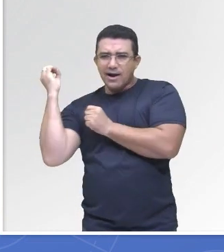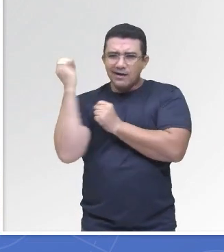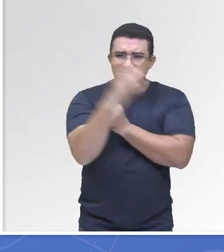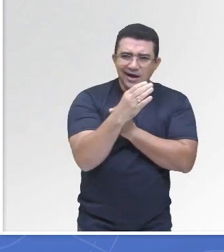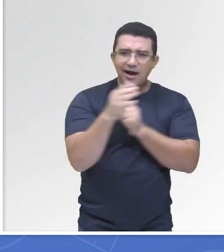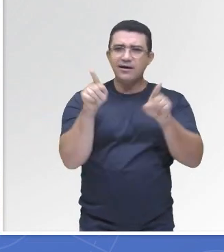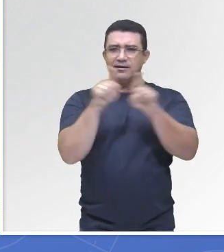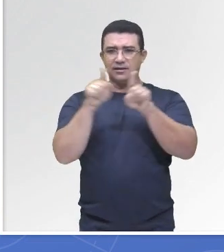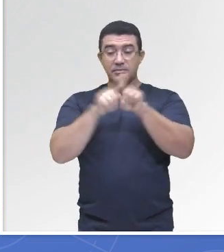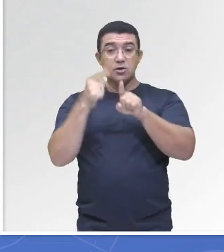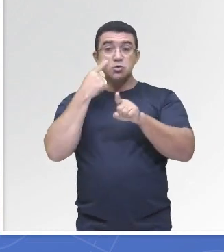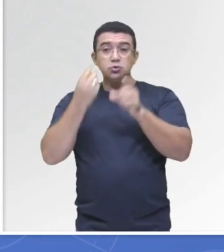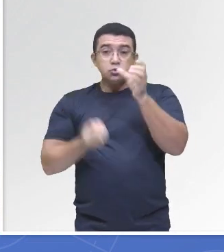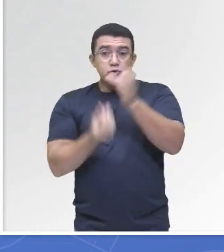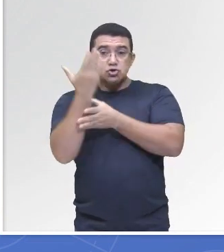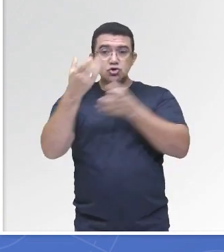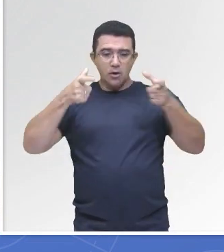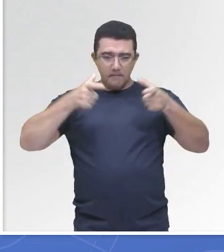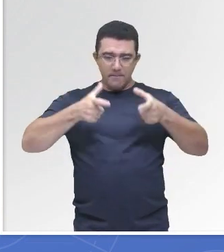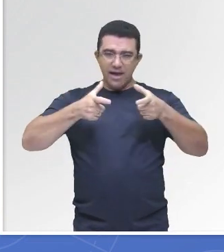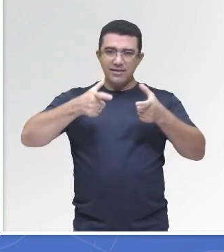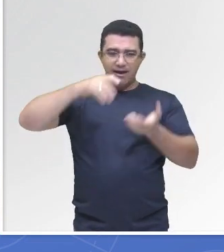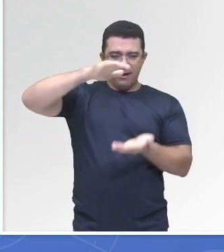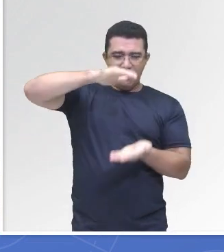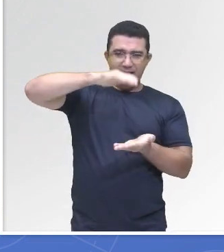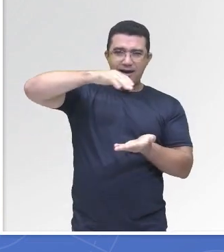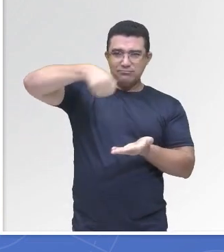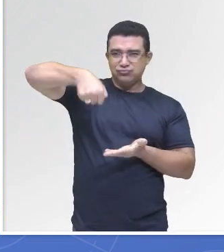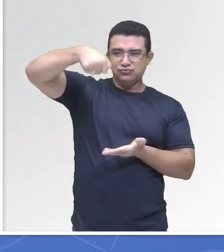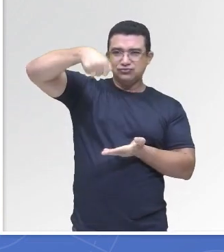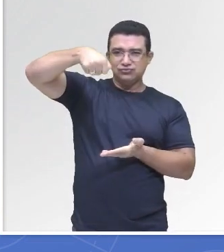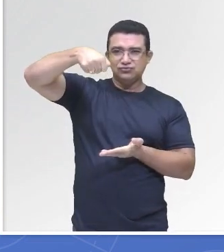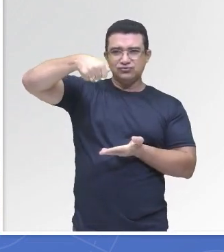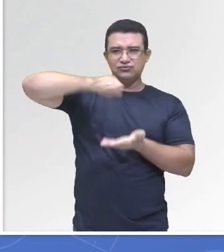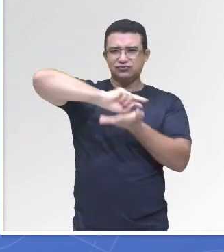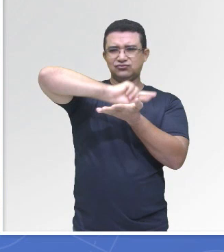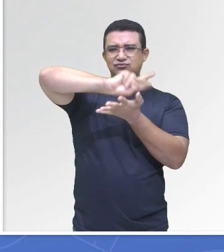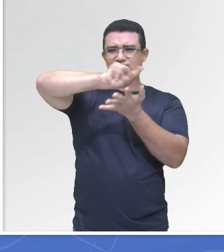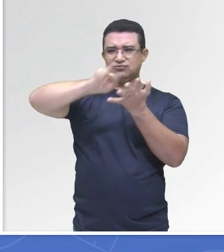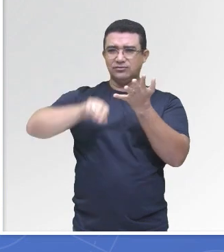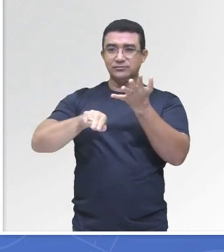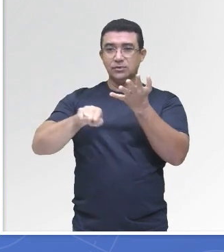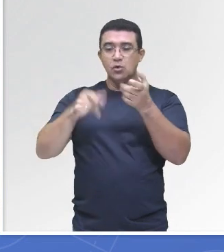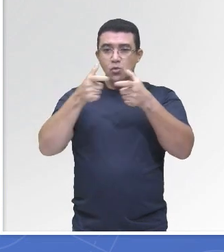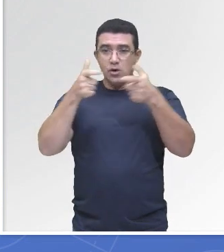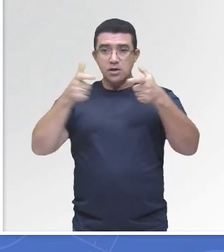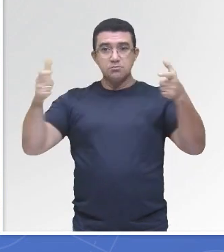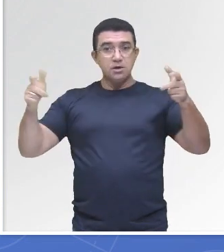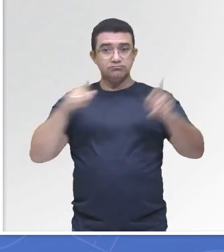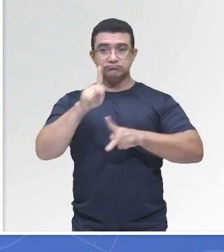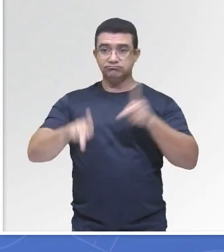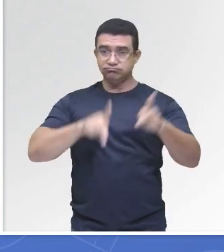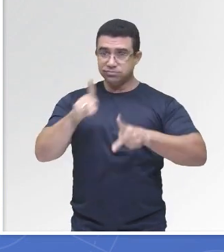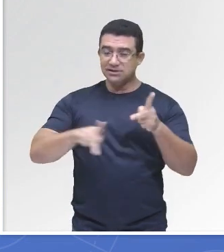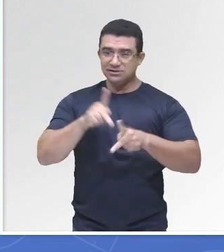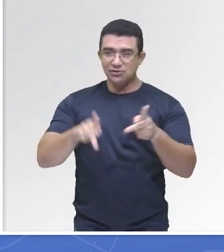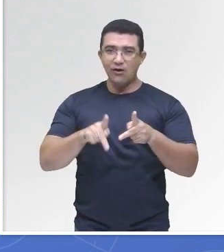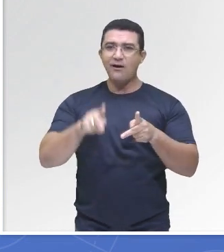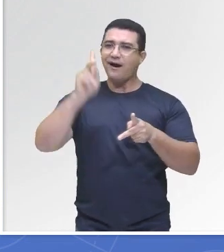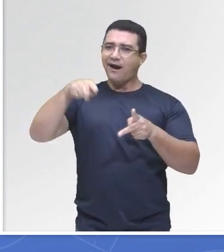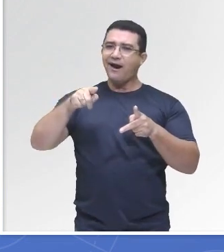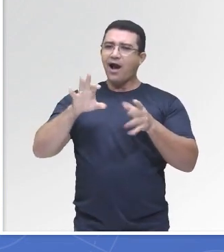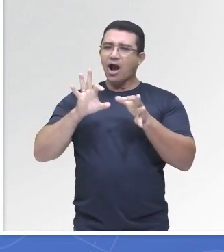crescimento populacional, tá? Aí a gente vai ver então que esse crescimento populacional vai estar